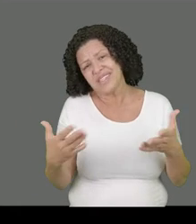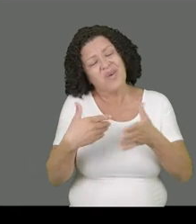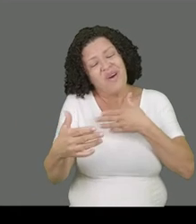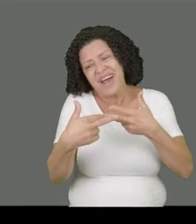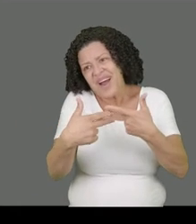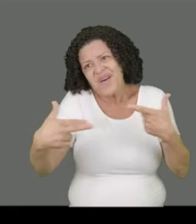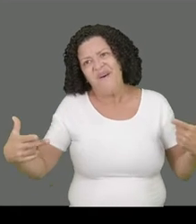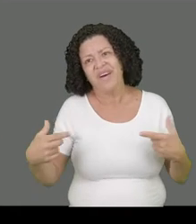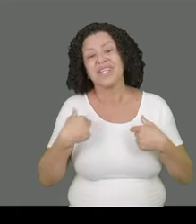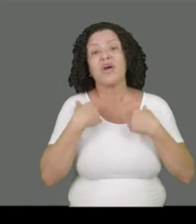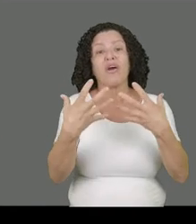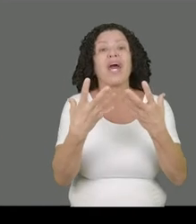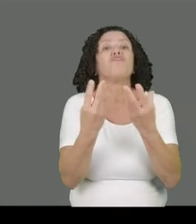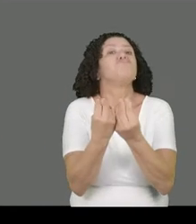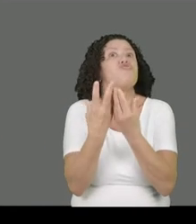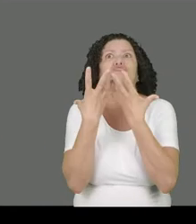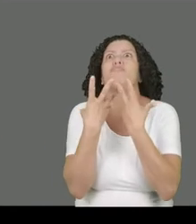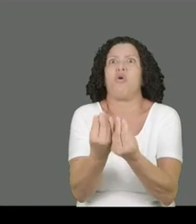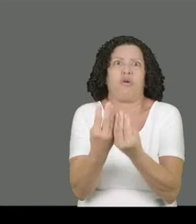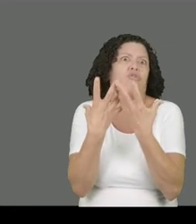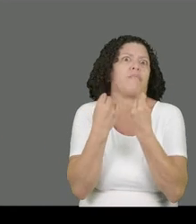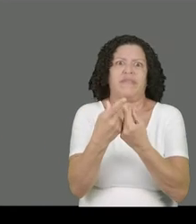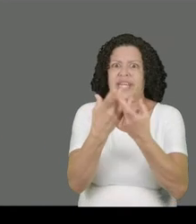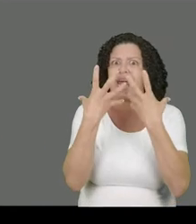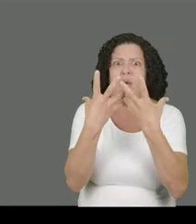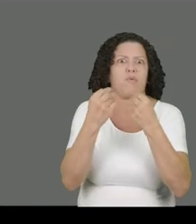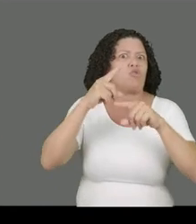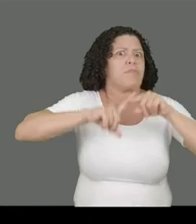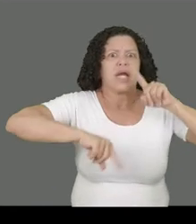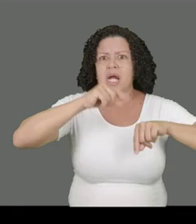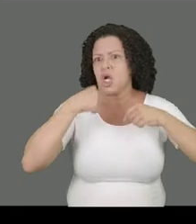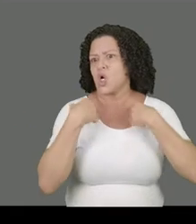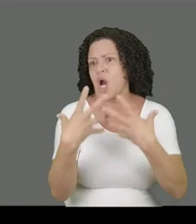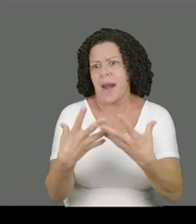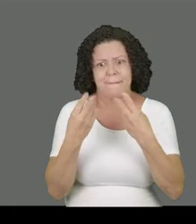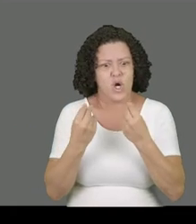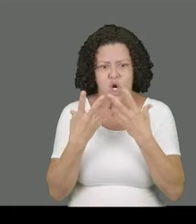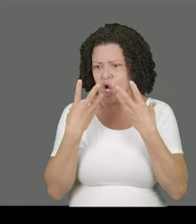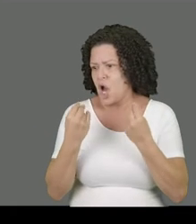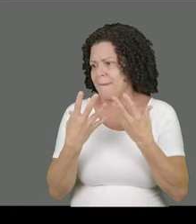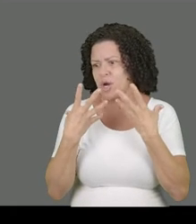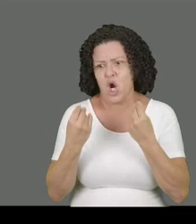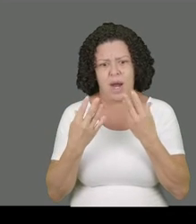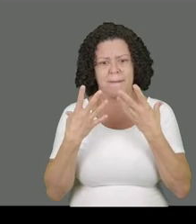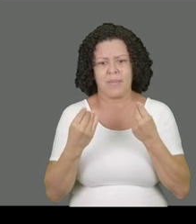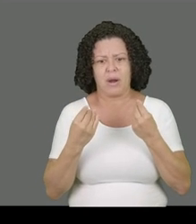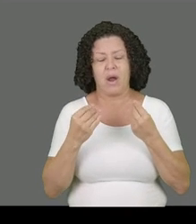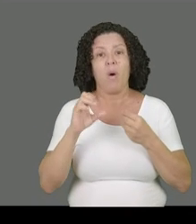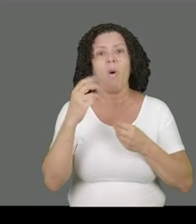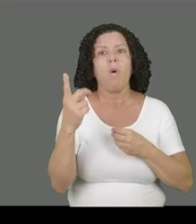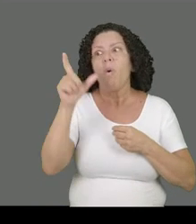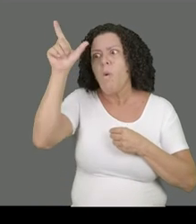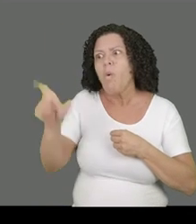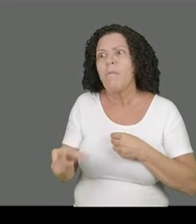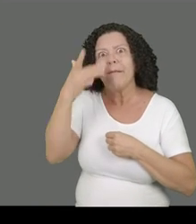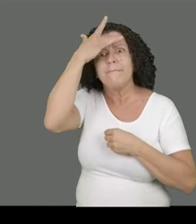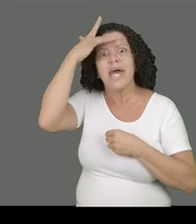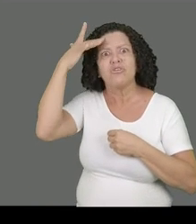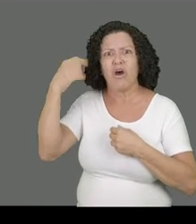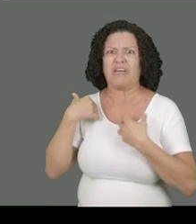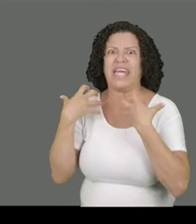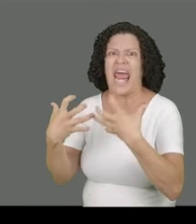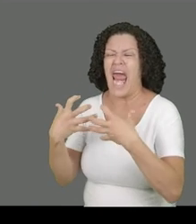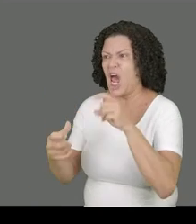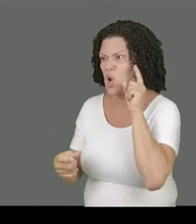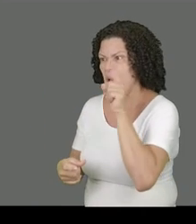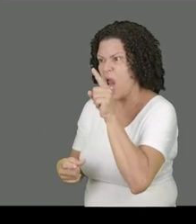da nossa vida, porque nós podemos estar querendo muito uma determinada coisa, uma determinada situação, uma determinada